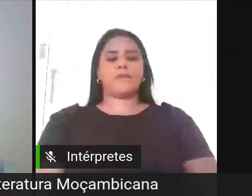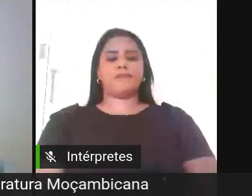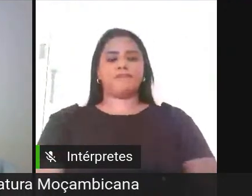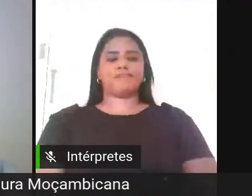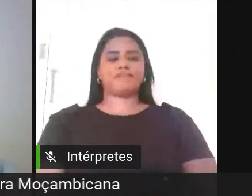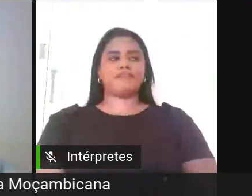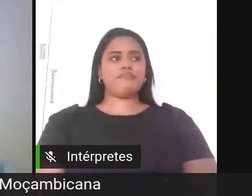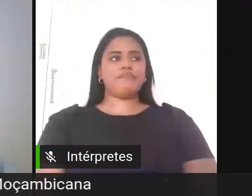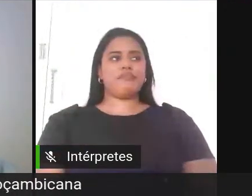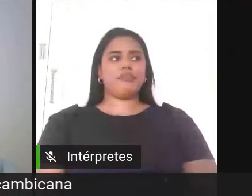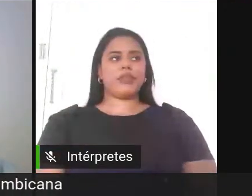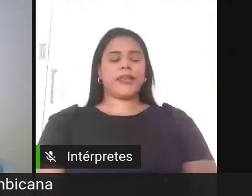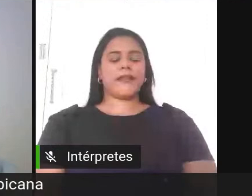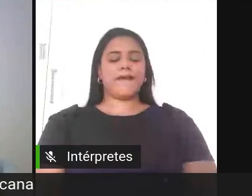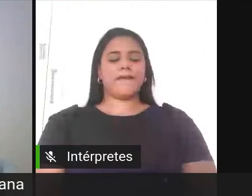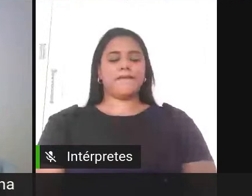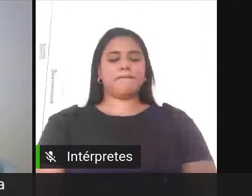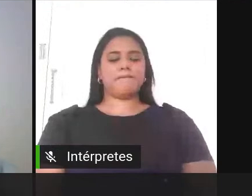São vários.